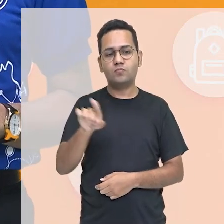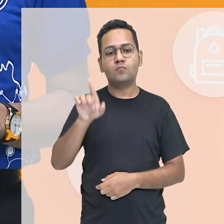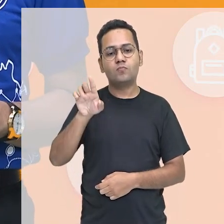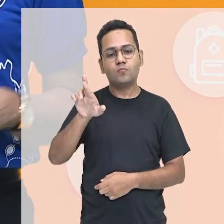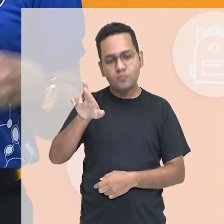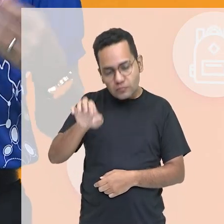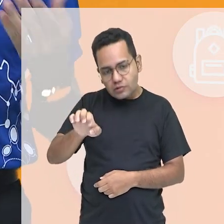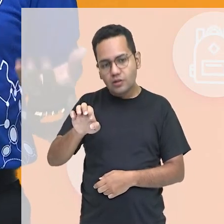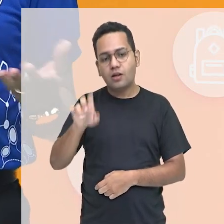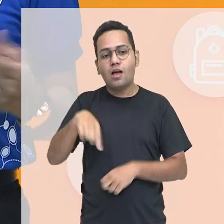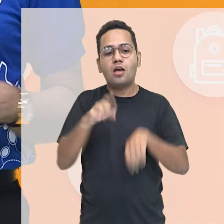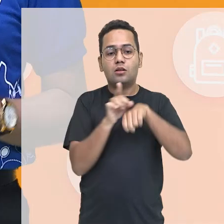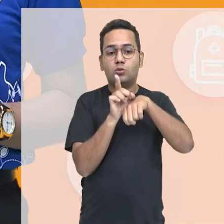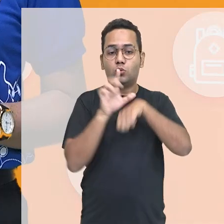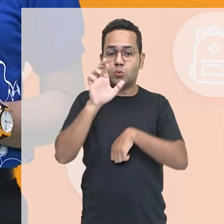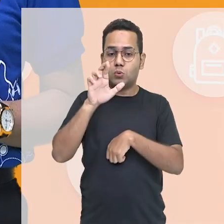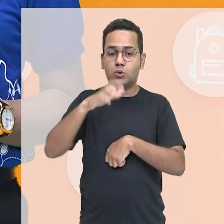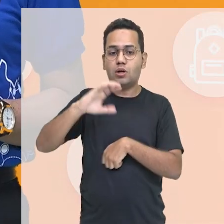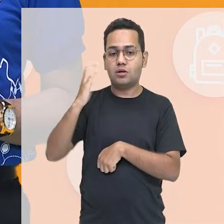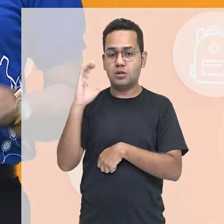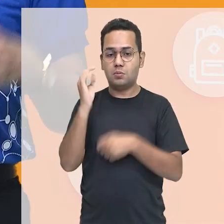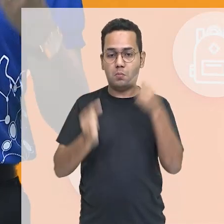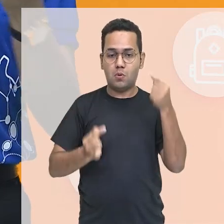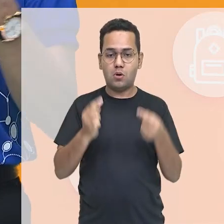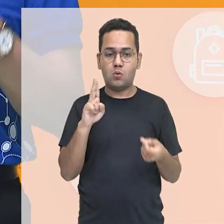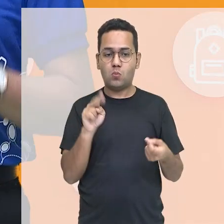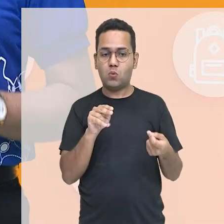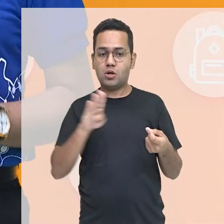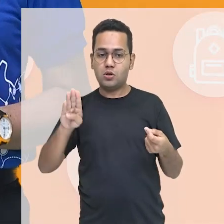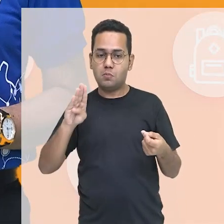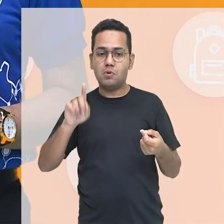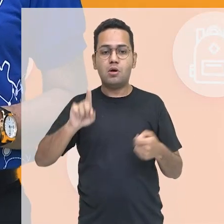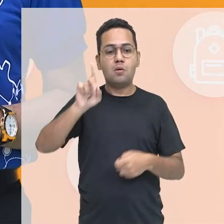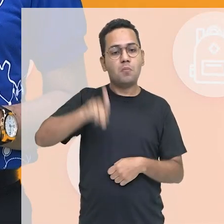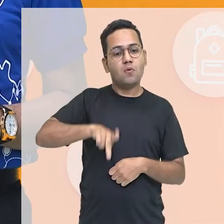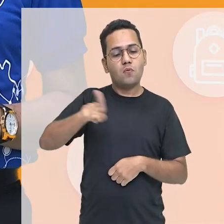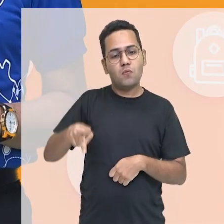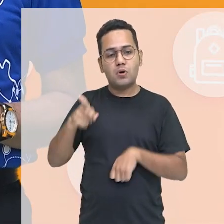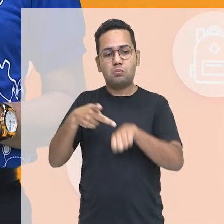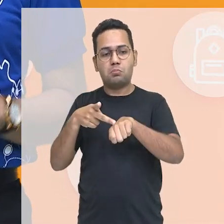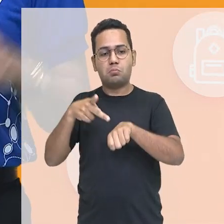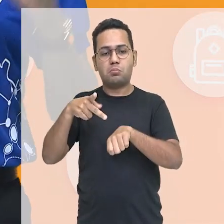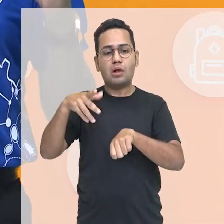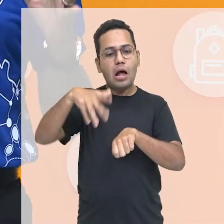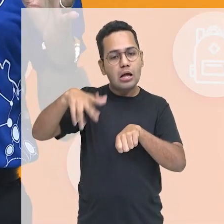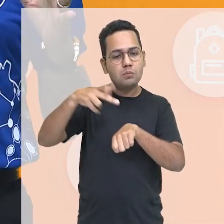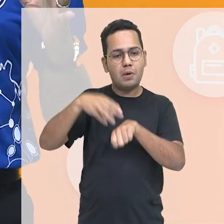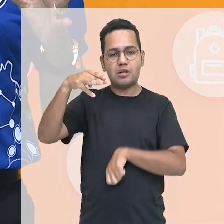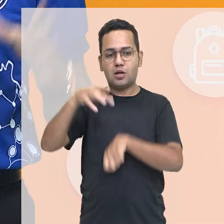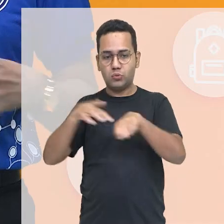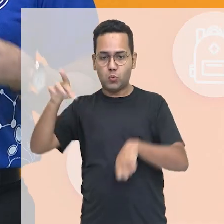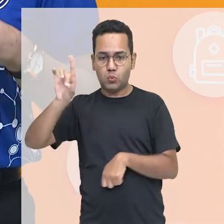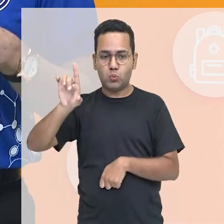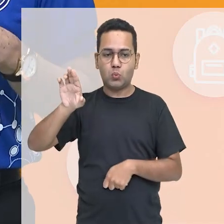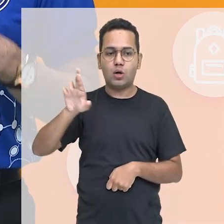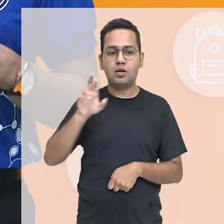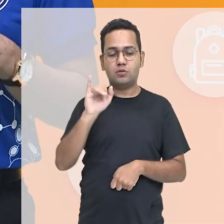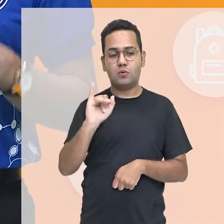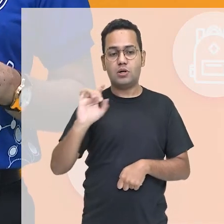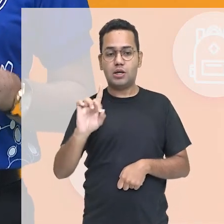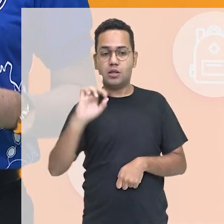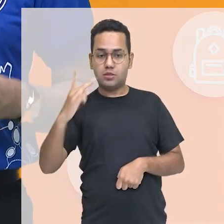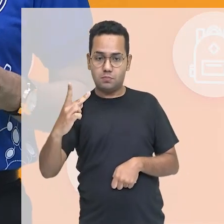da UNB e professor de pós-graduação do IDP e gestor governamental, olha só,